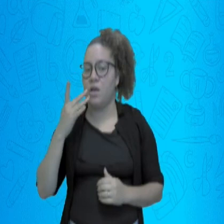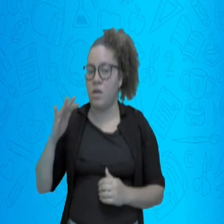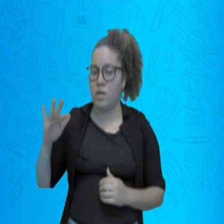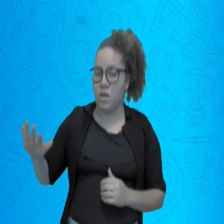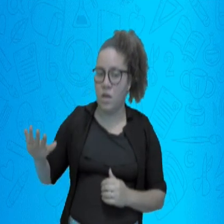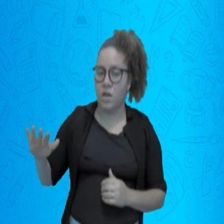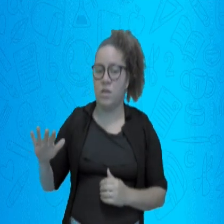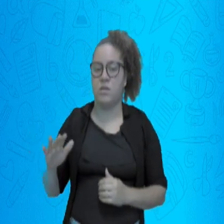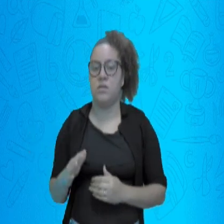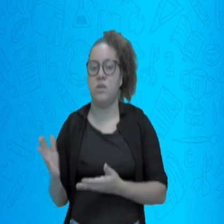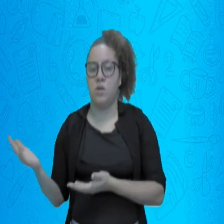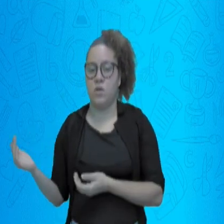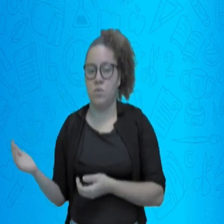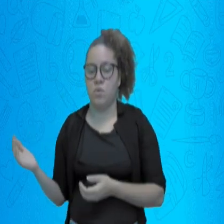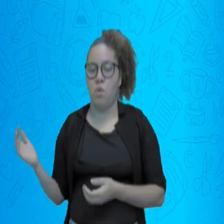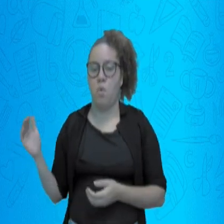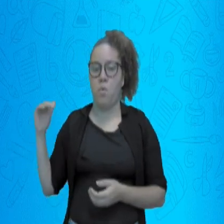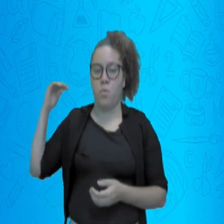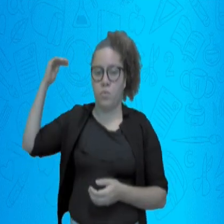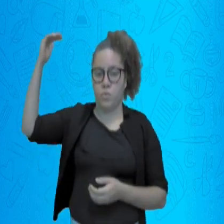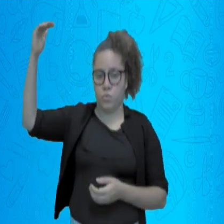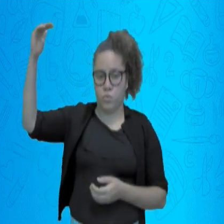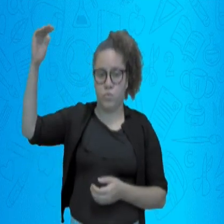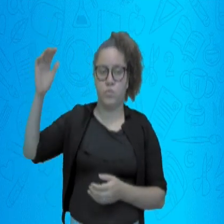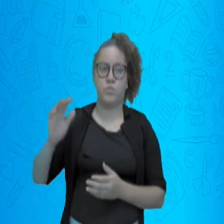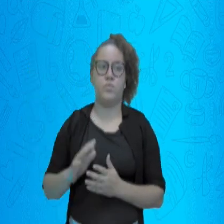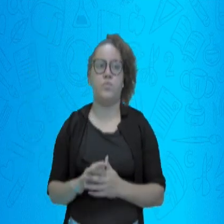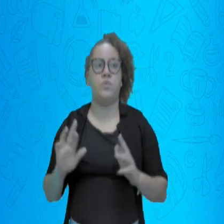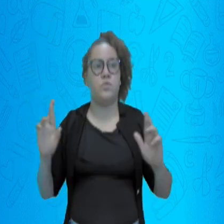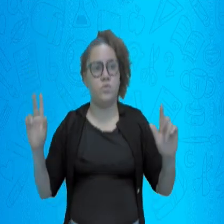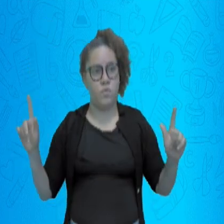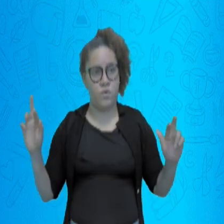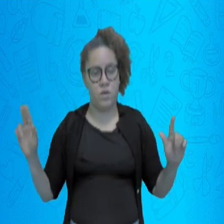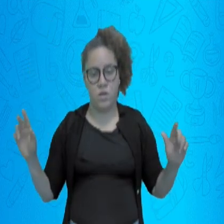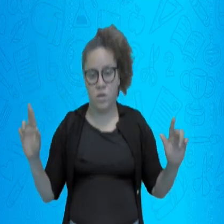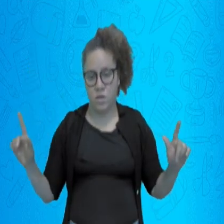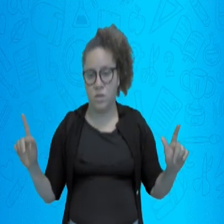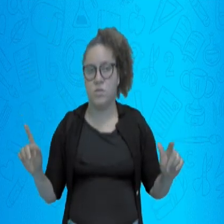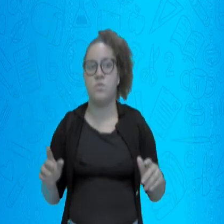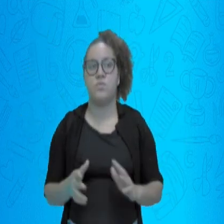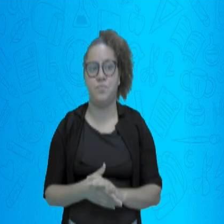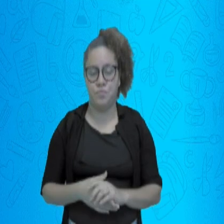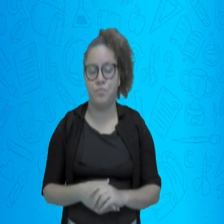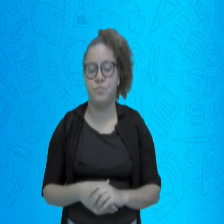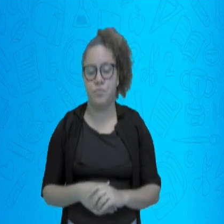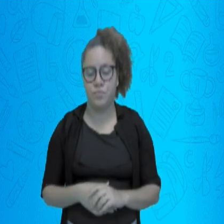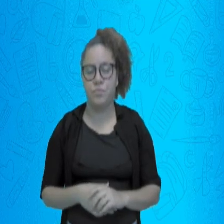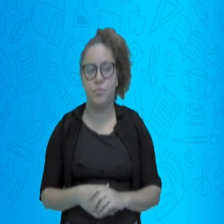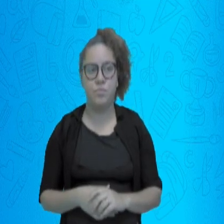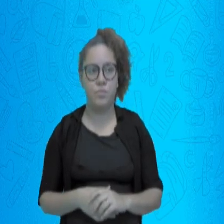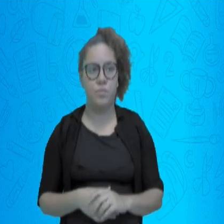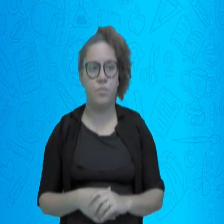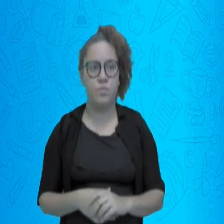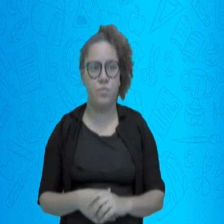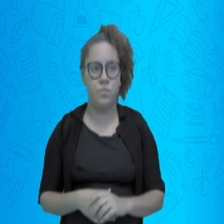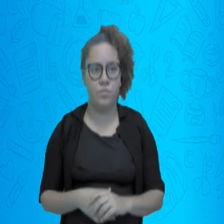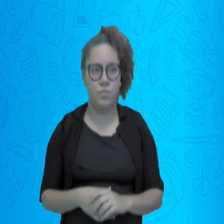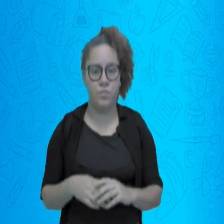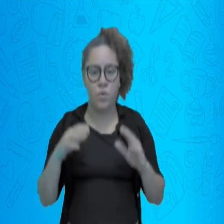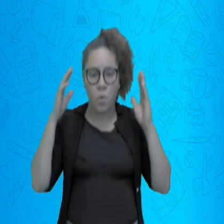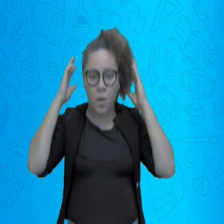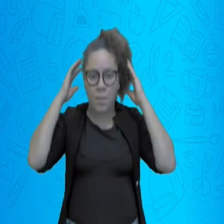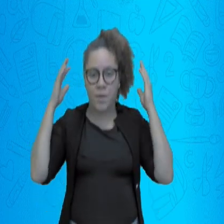adulto. Então, a altura, o tamanho deles é diferente também, olha lá, diferente. Já a cor